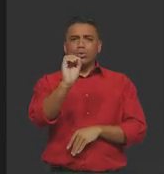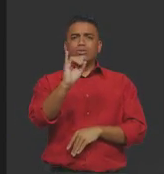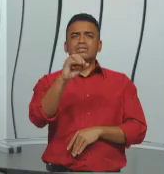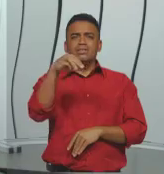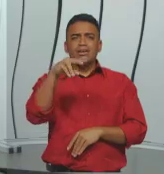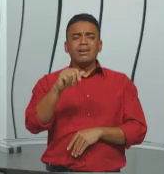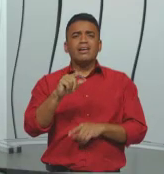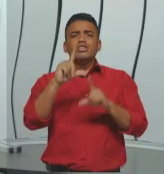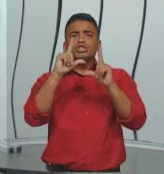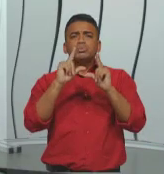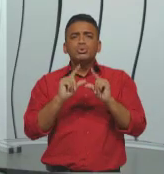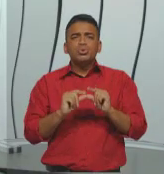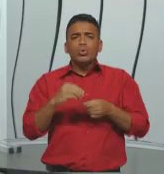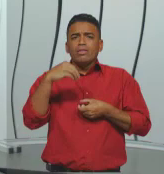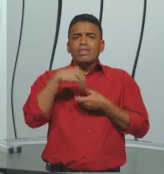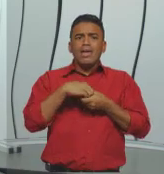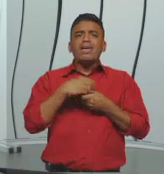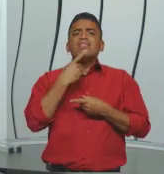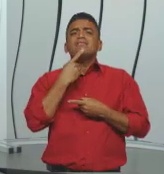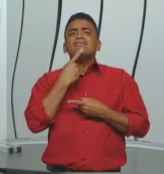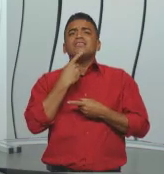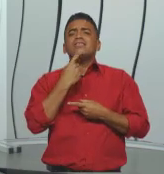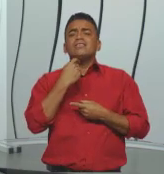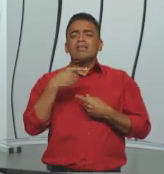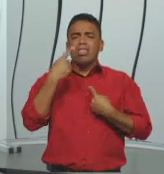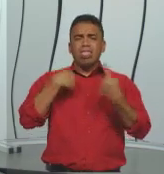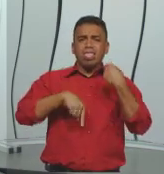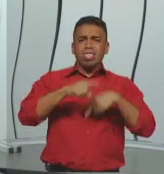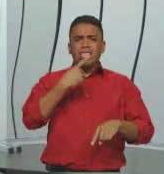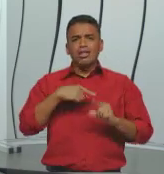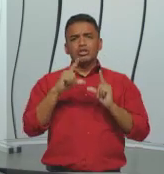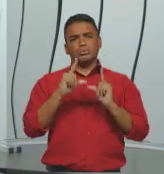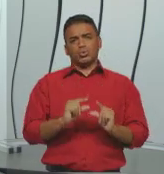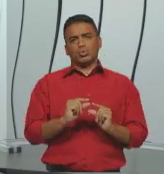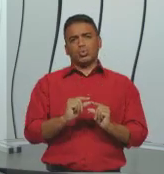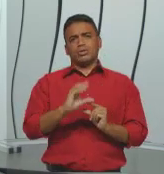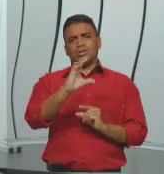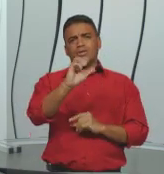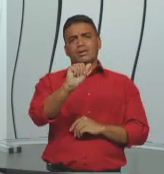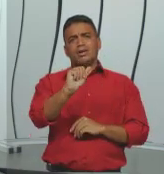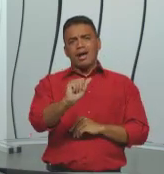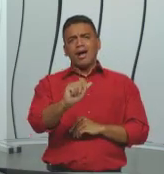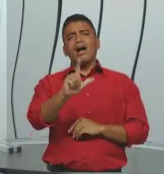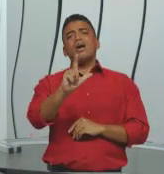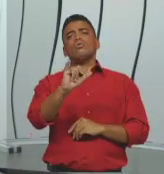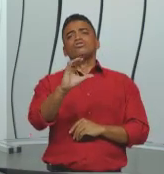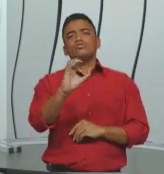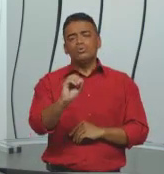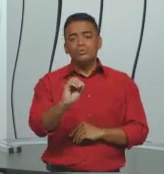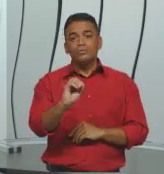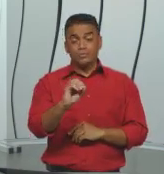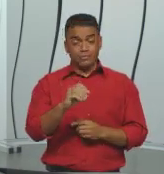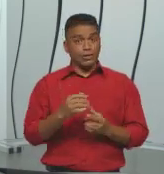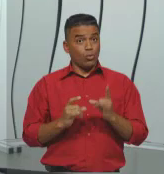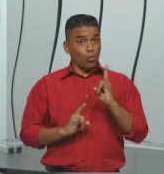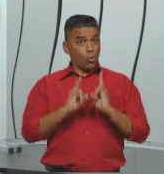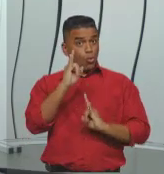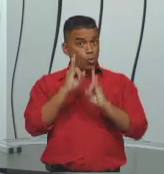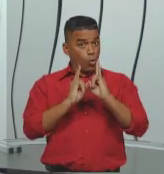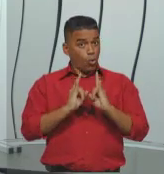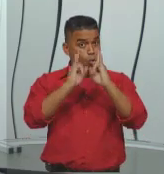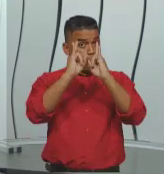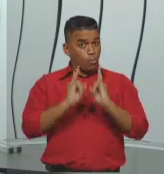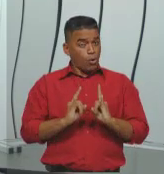sangue. Então, nós temos ali hormônios como o T3 e o T4 que estão